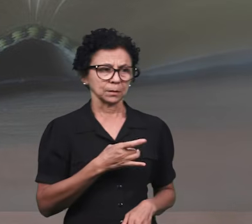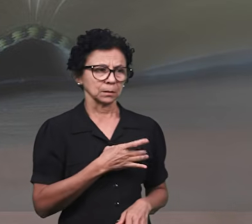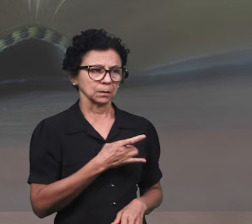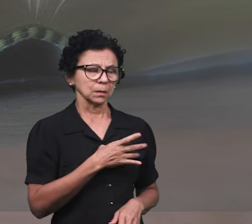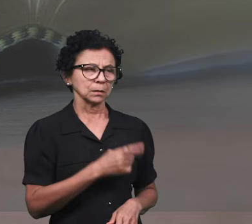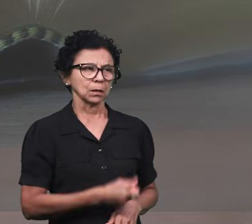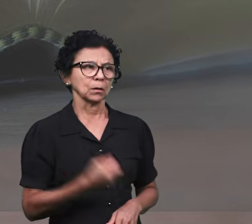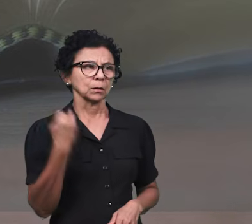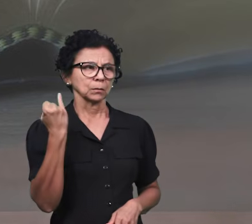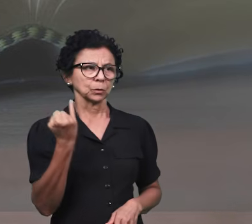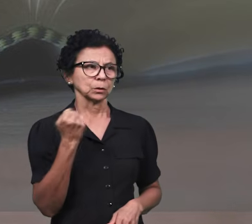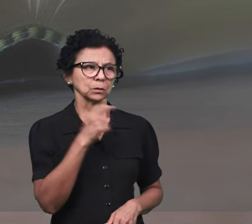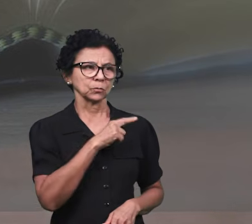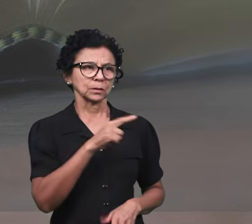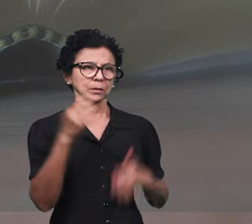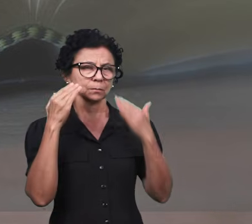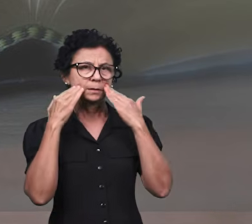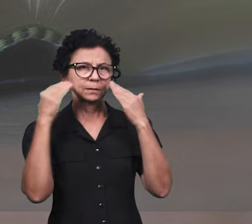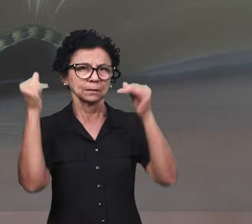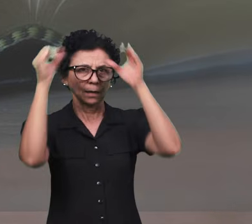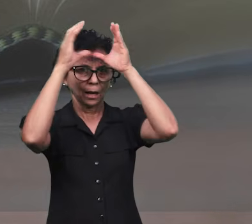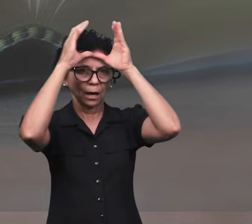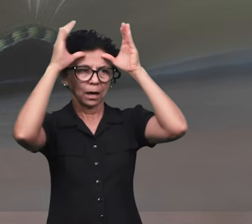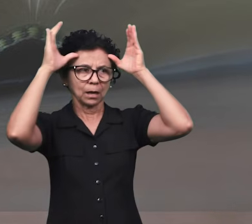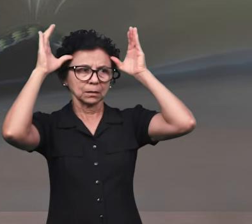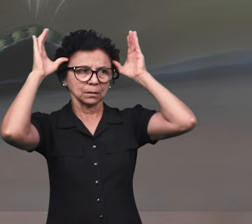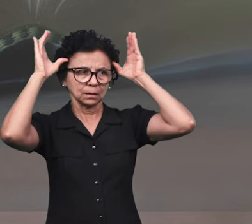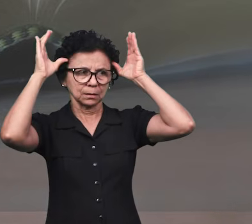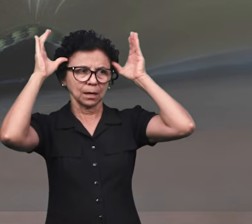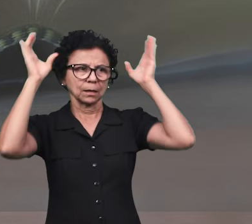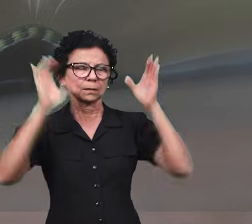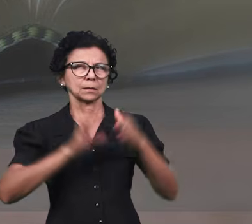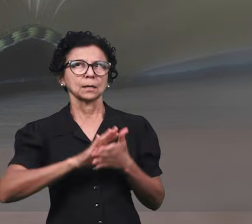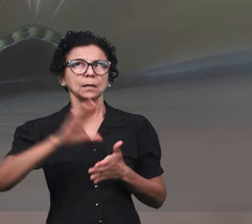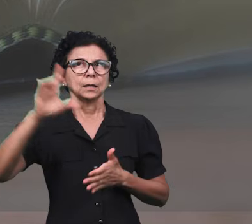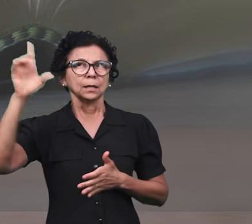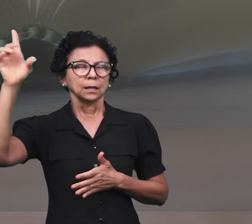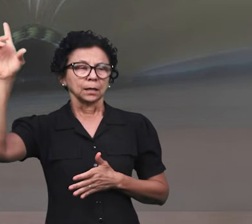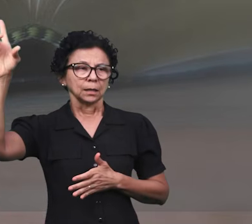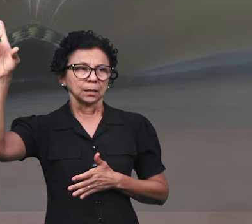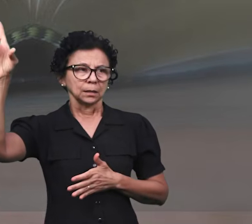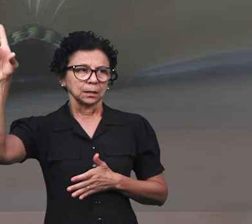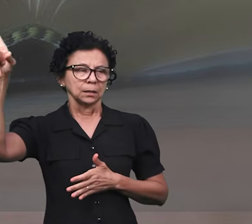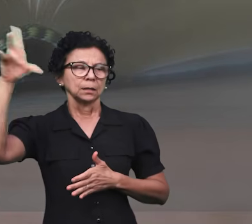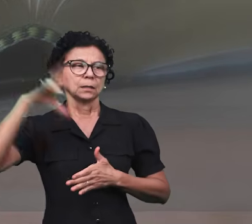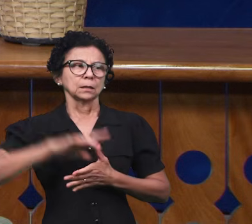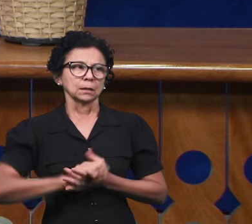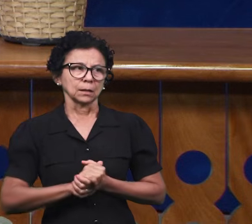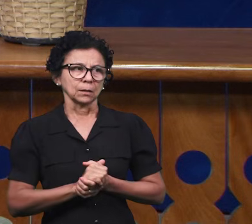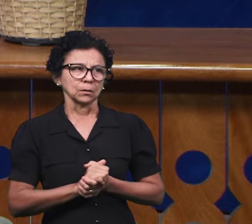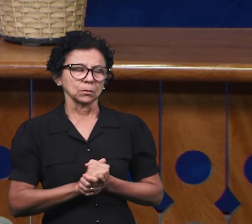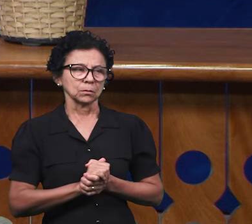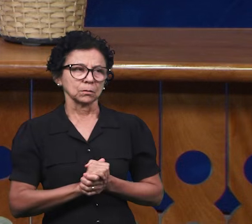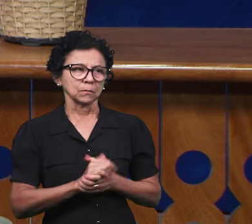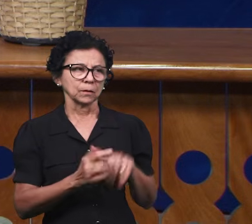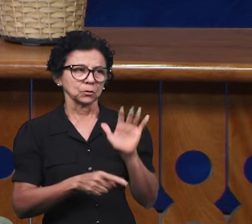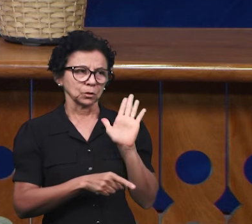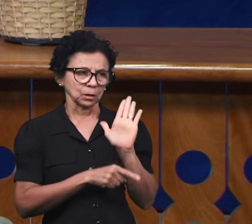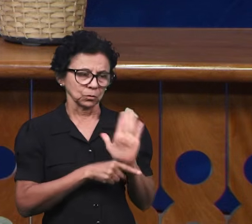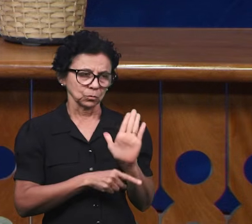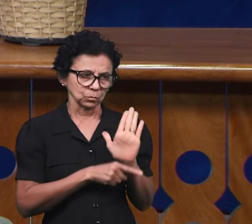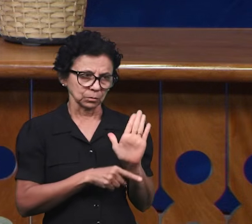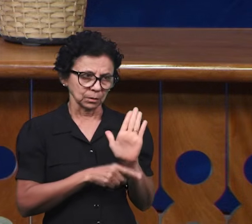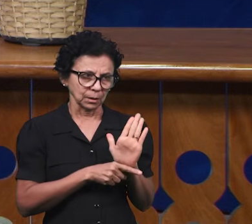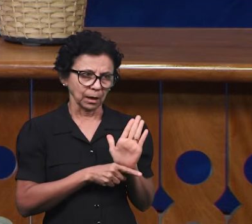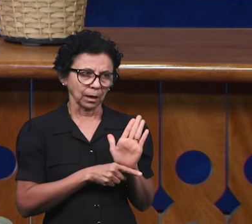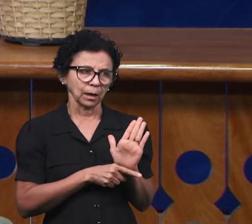apresentado a César, e eis que Deus te deu todos quanto navegam contigo. Então, meus irmãos, aqui há